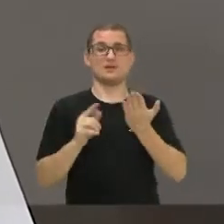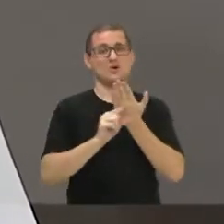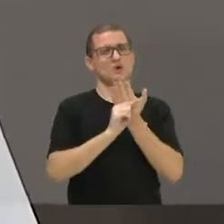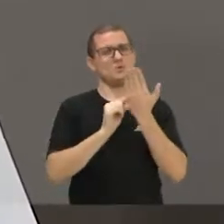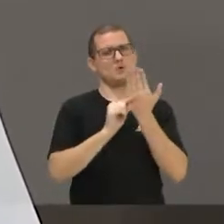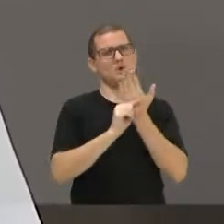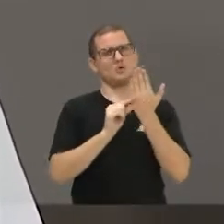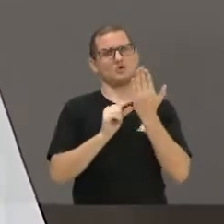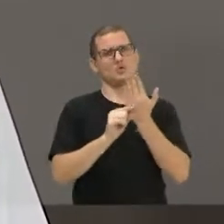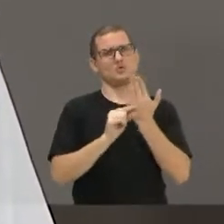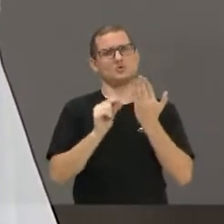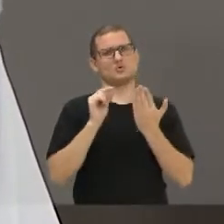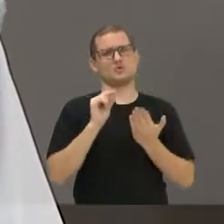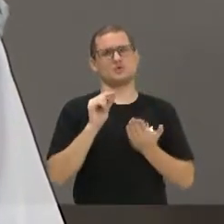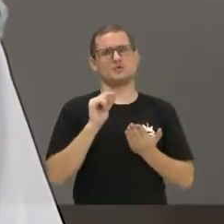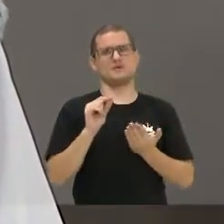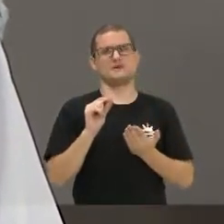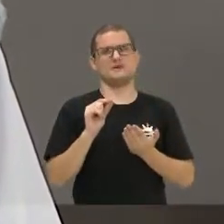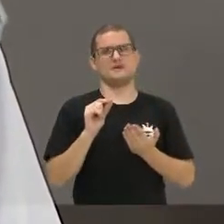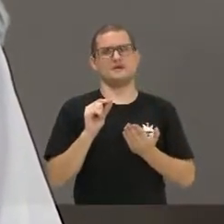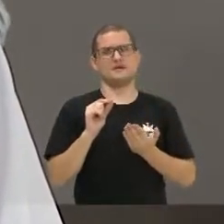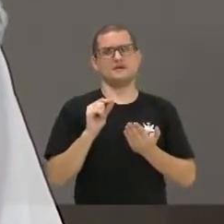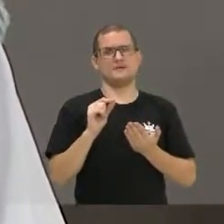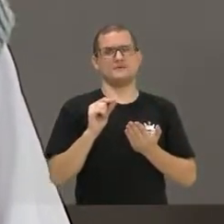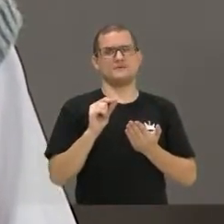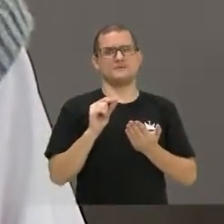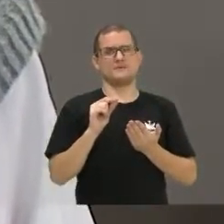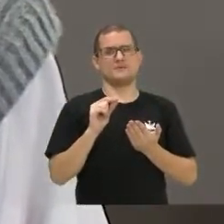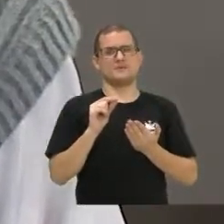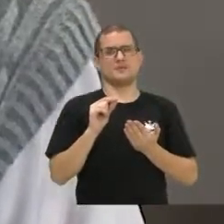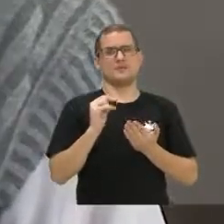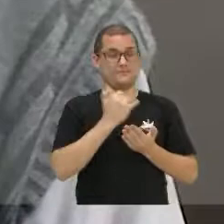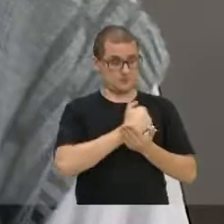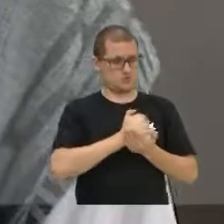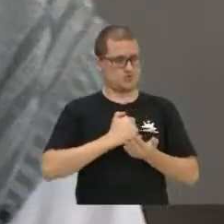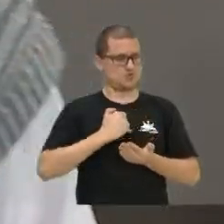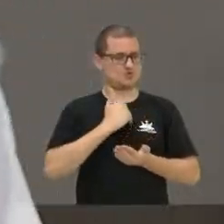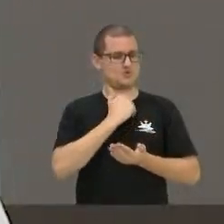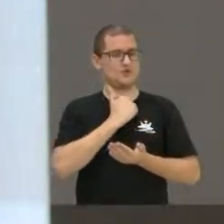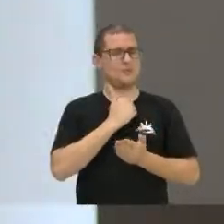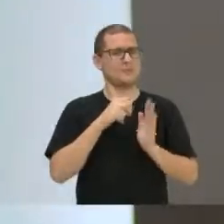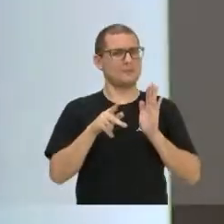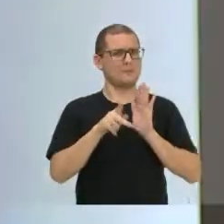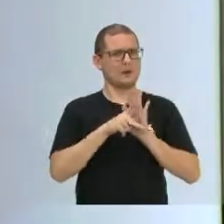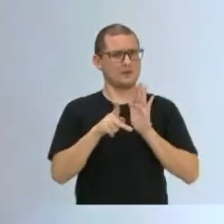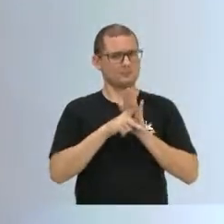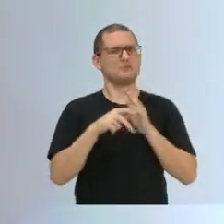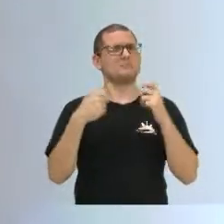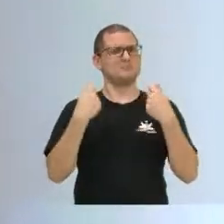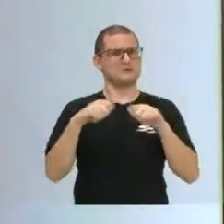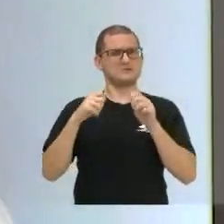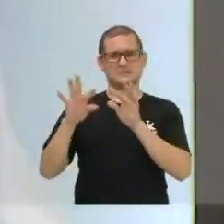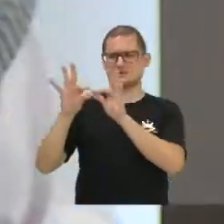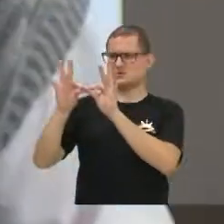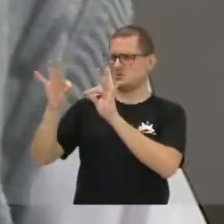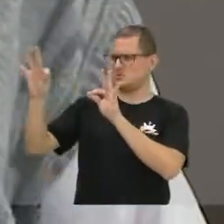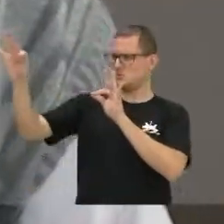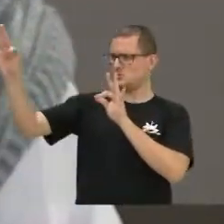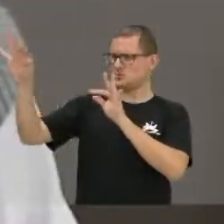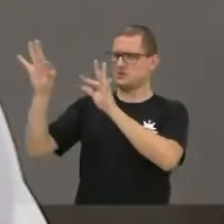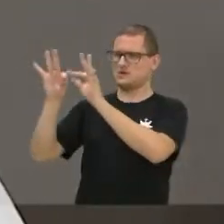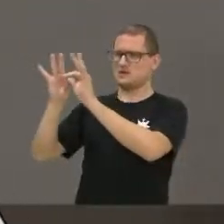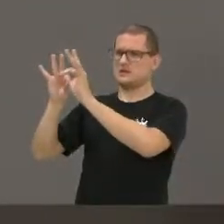vai mostrar é ele ouve dente que tem que exercer executar esta ação ele é